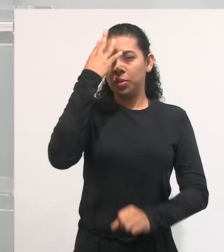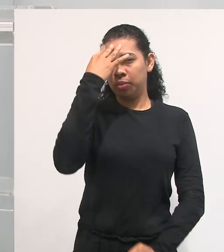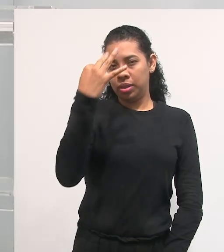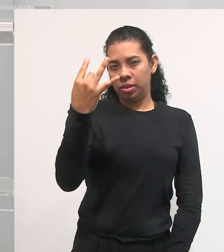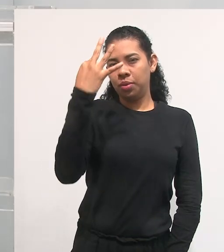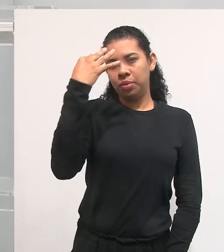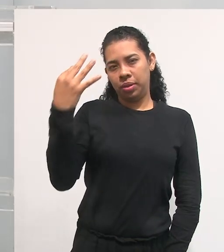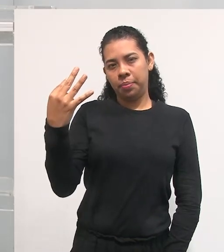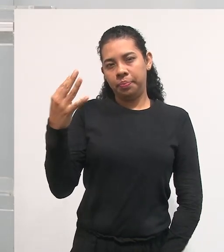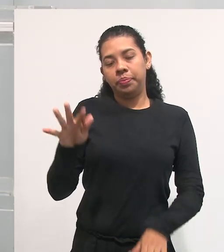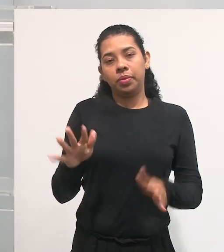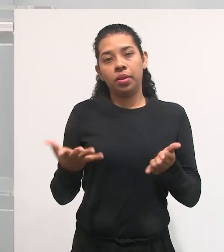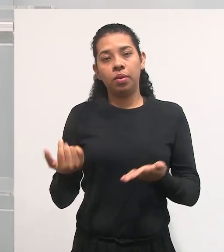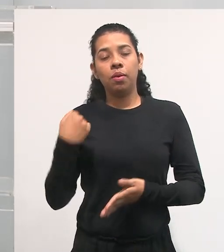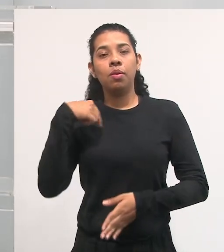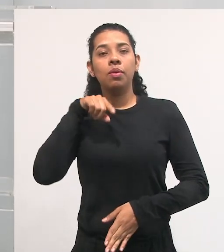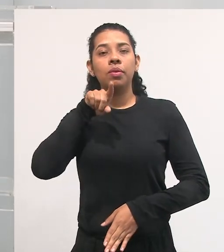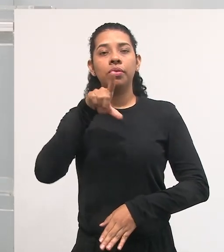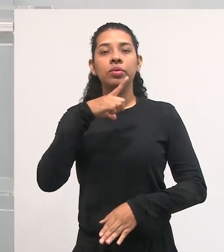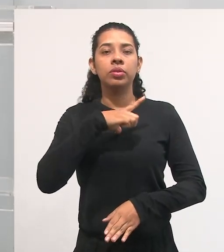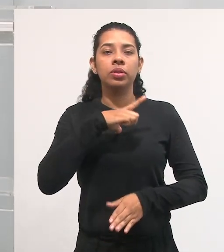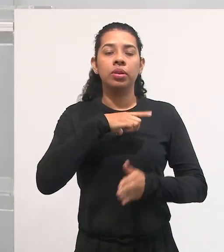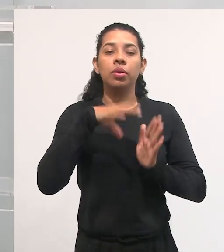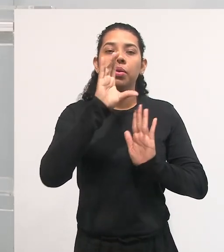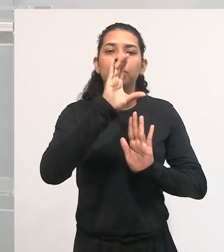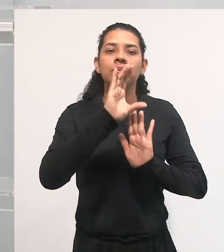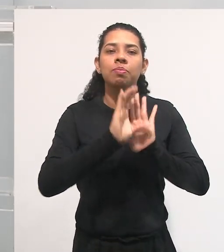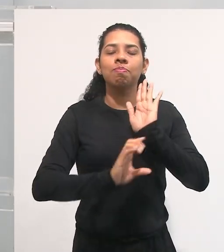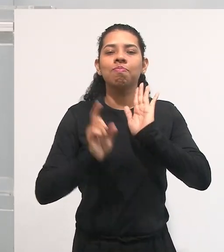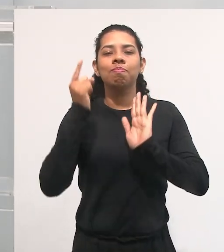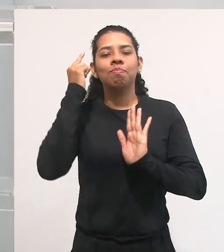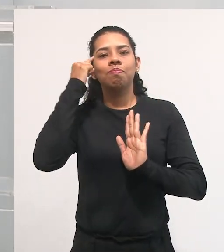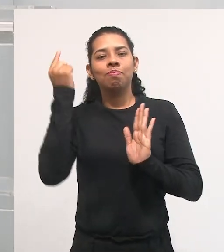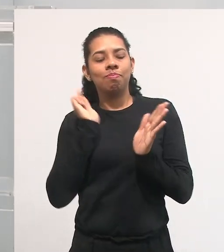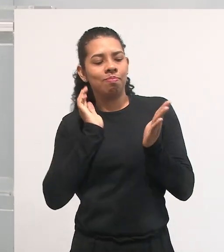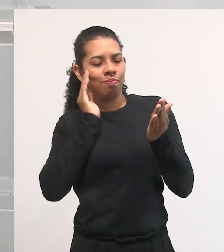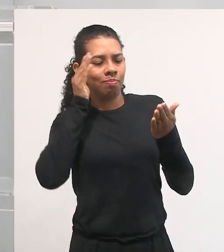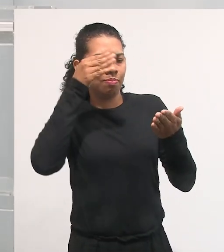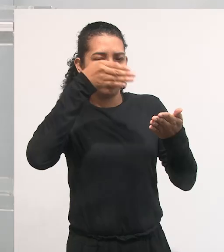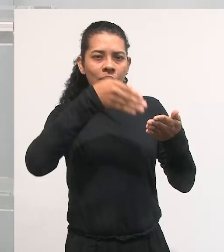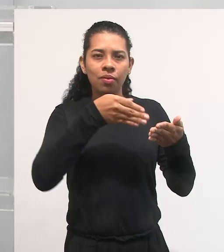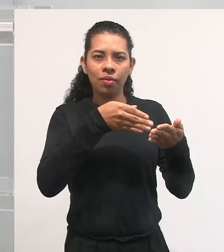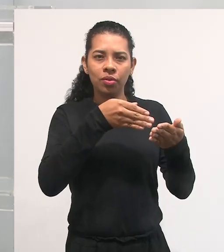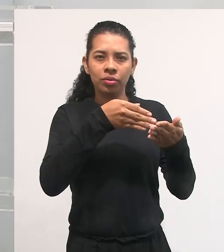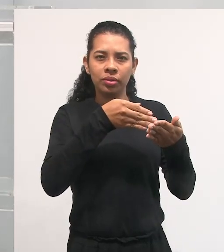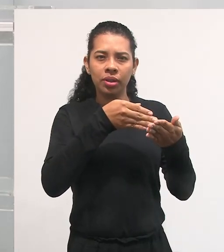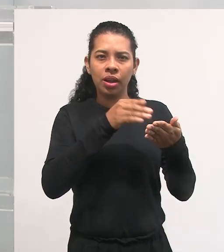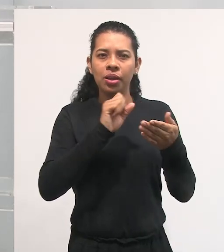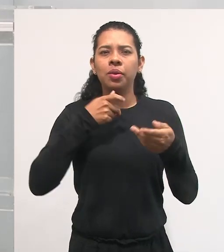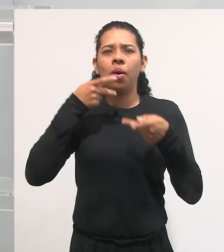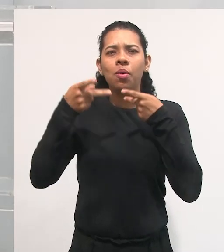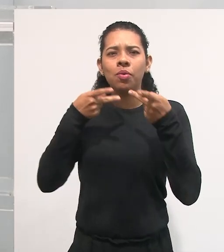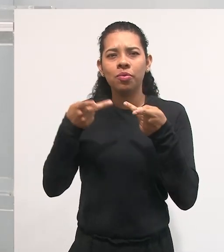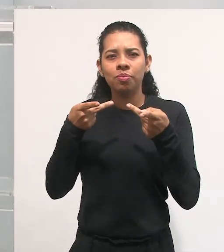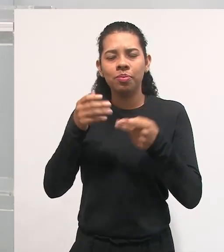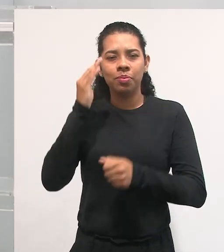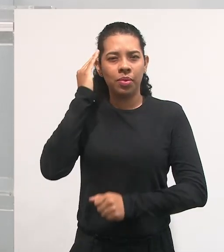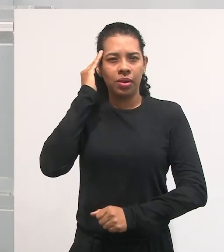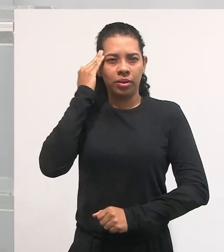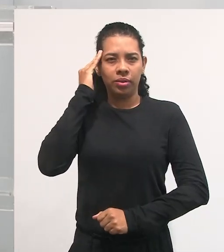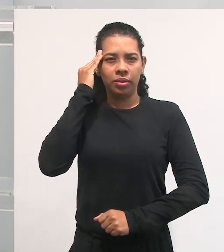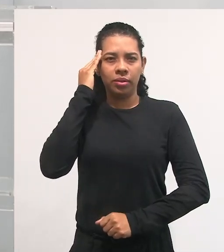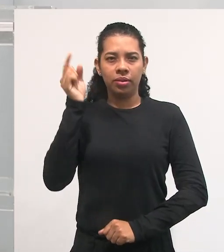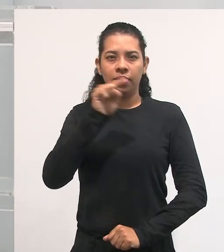é se encaixam mais então quando você tem um um um currículo pensado numa a numa perspectiva